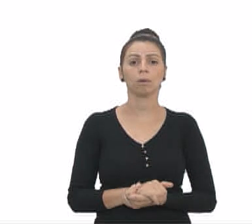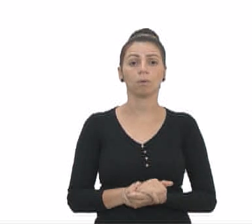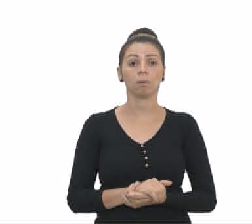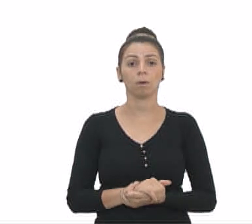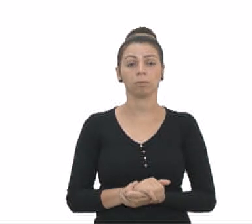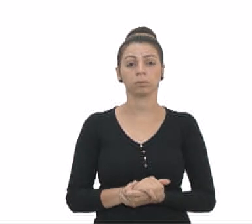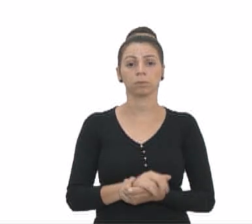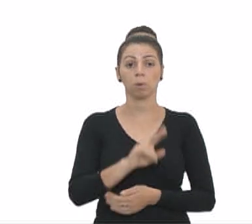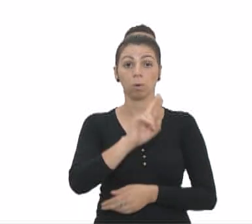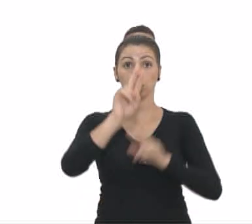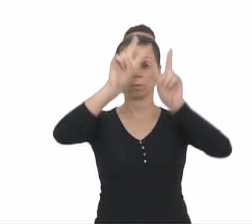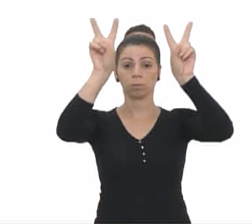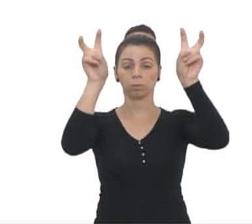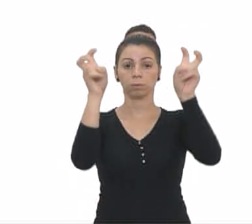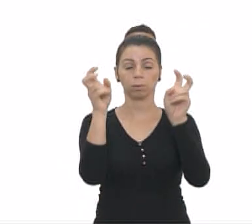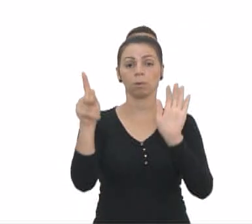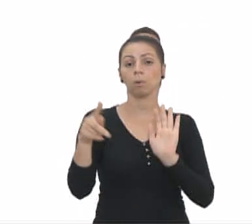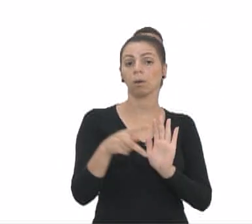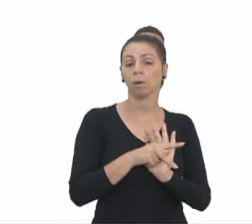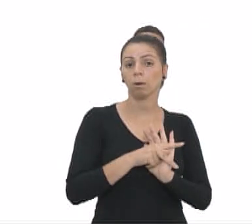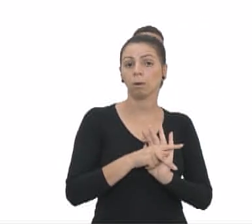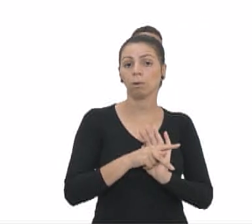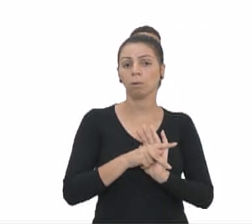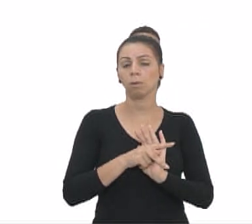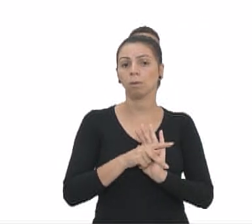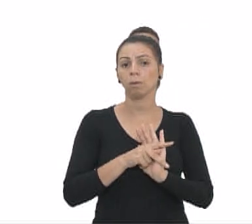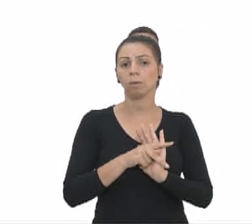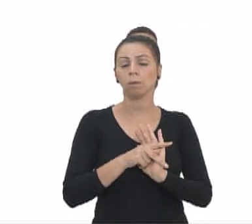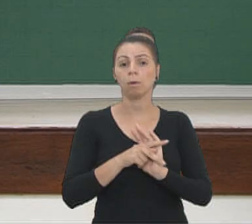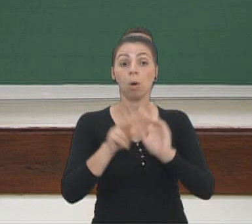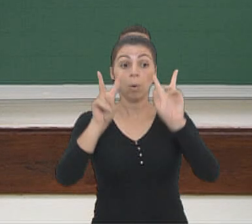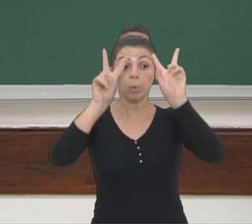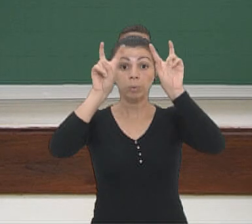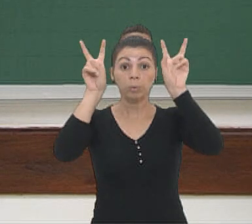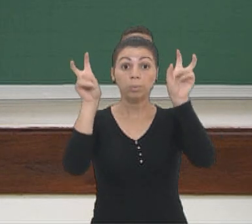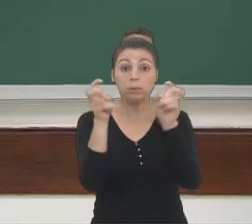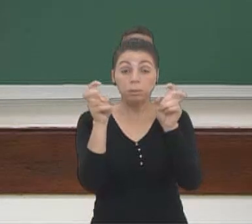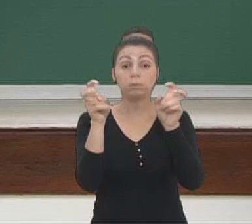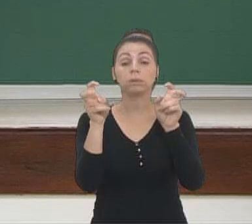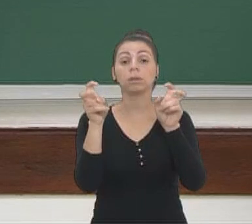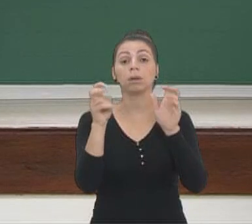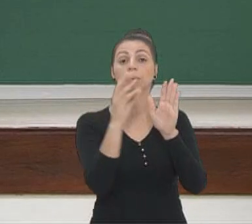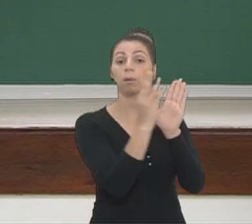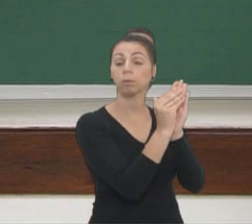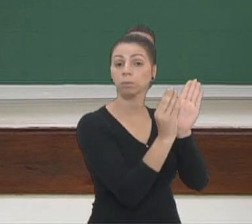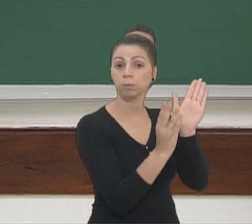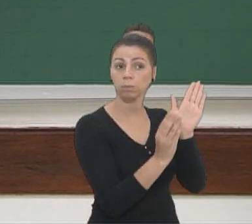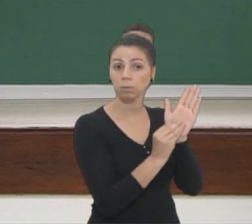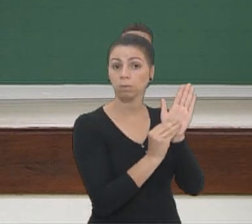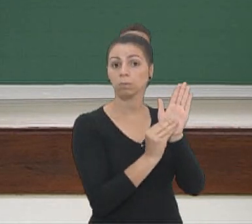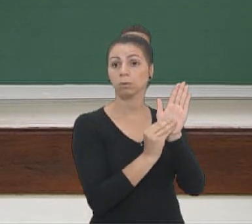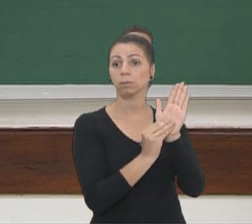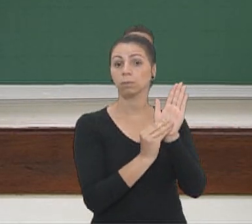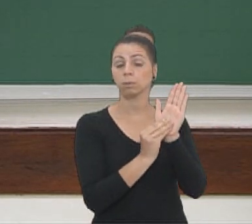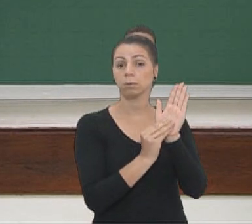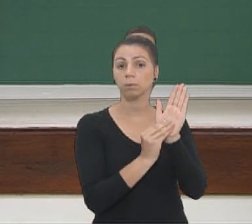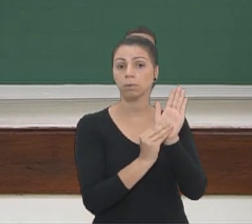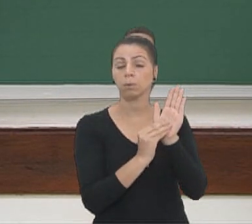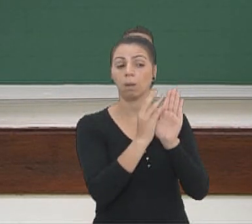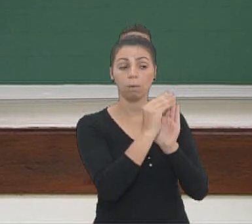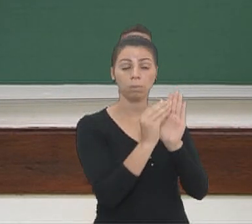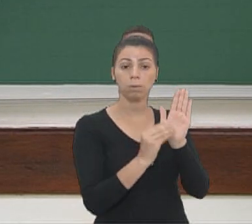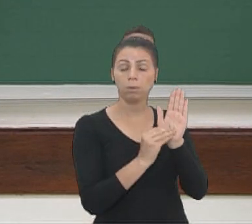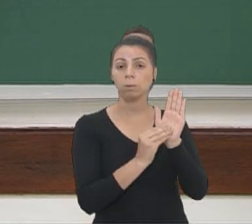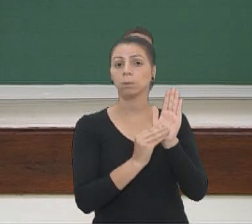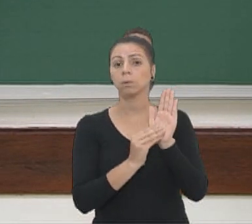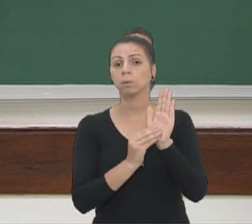nome, o assunto normalmente tratado, o assunto é o tema, é o conteúdo. O assunto normalmente tratado no